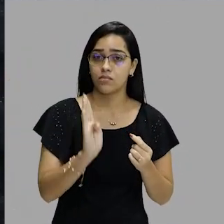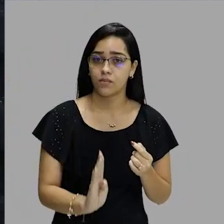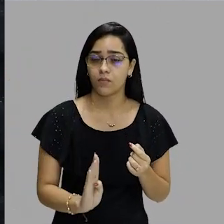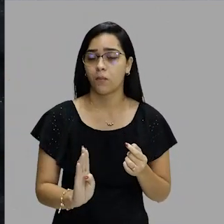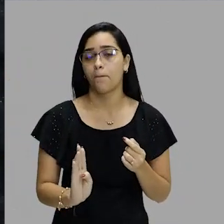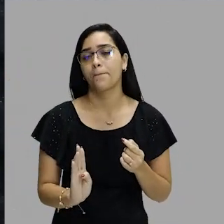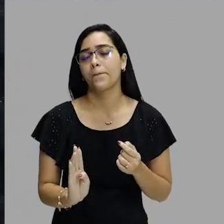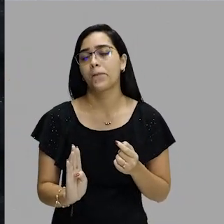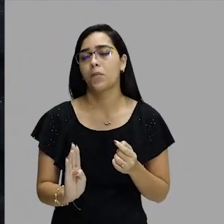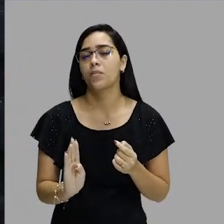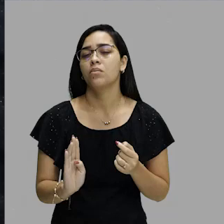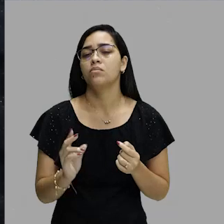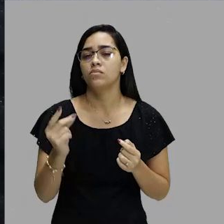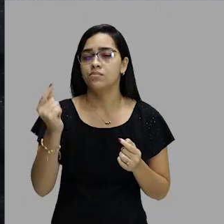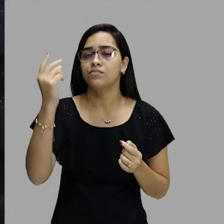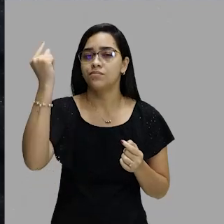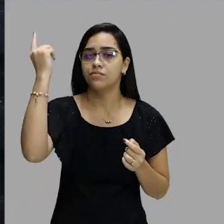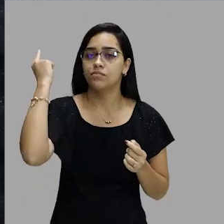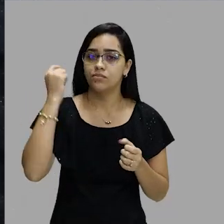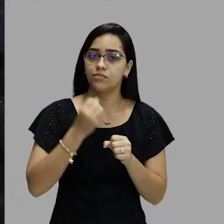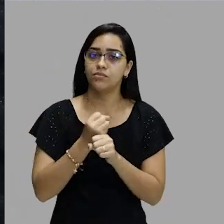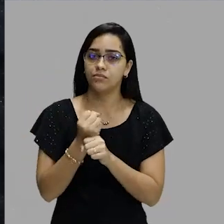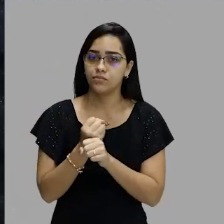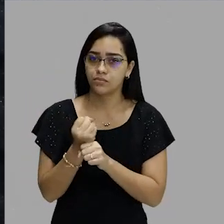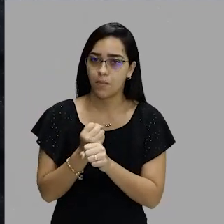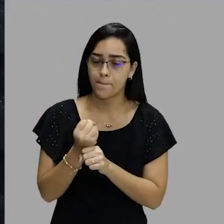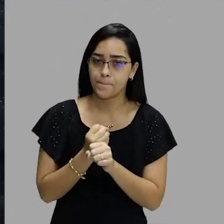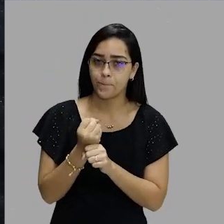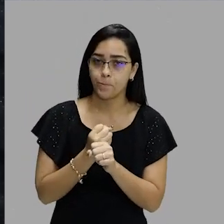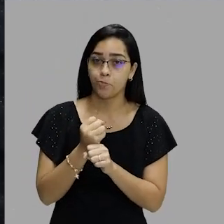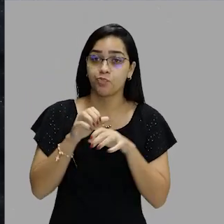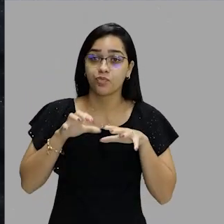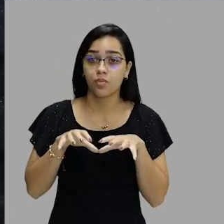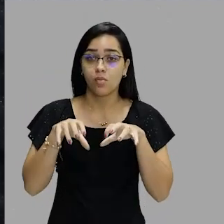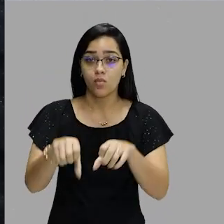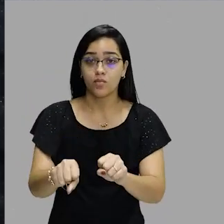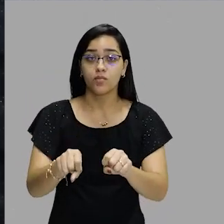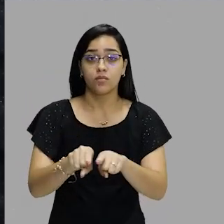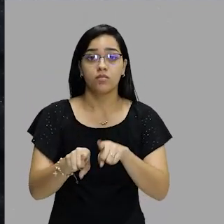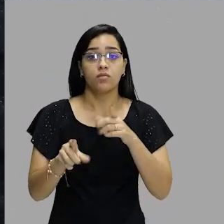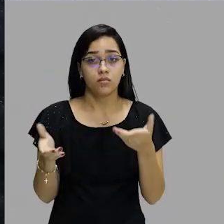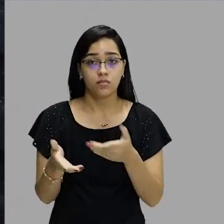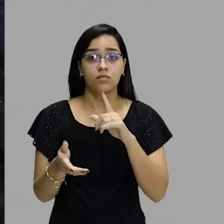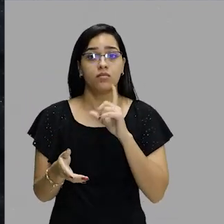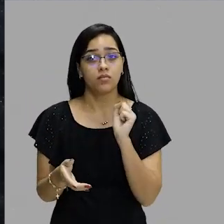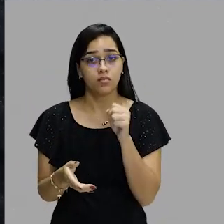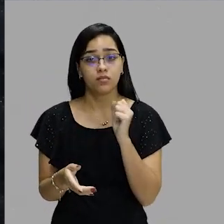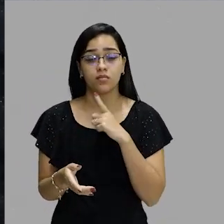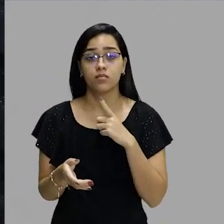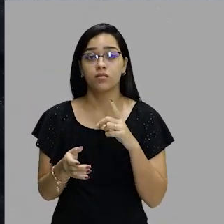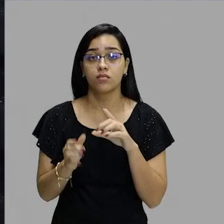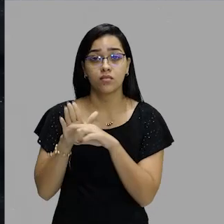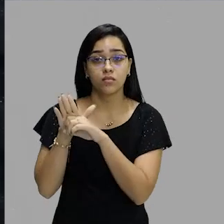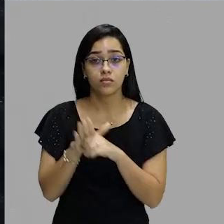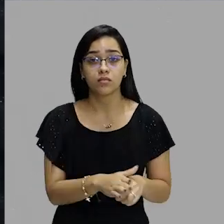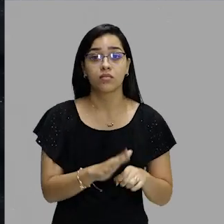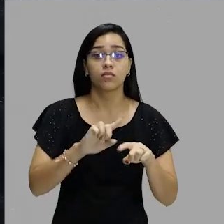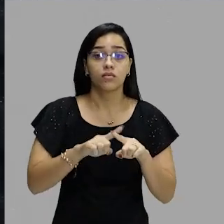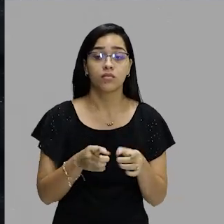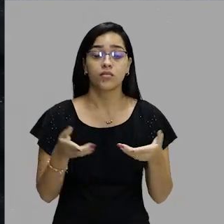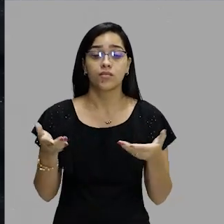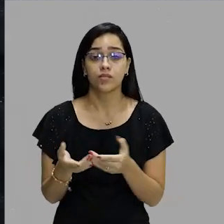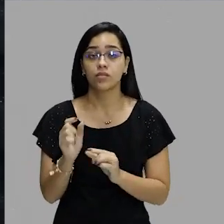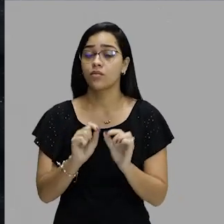né, há tantos e tantos anos, né, desde a época da colonização, ainda hoje se vê essa questão da discriminação. Mas